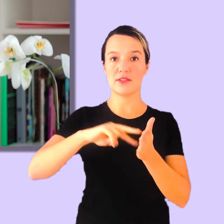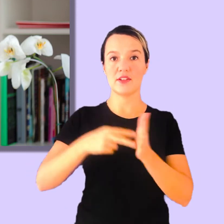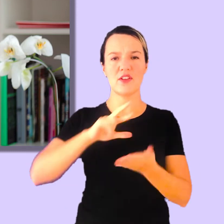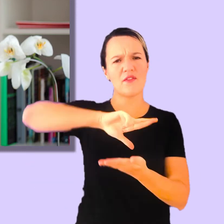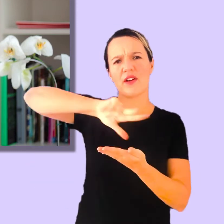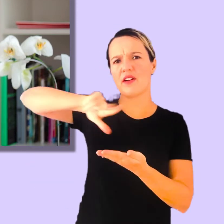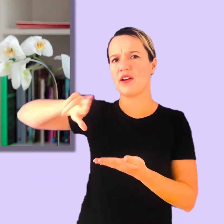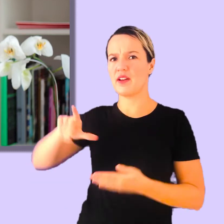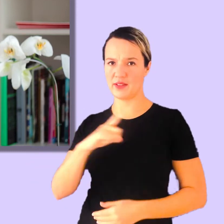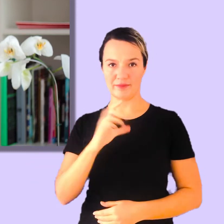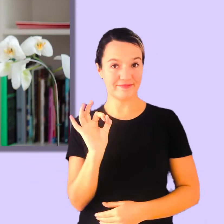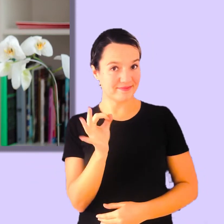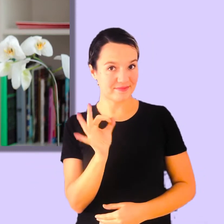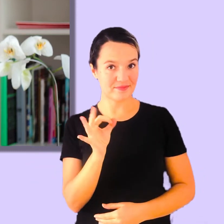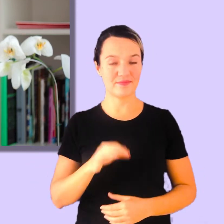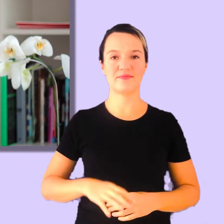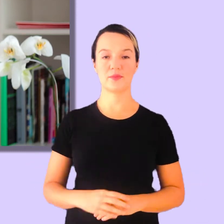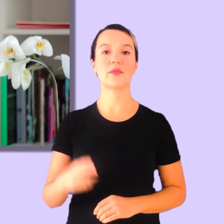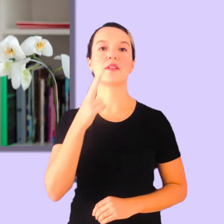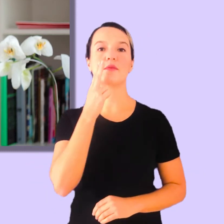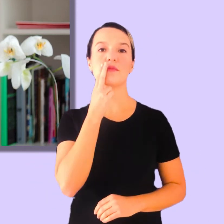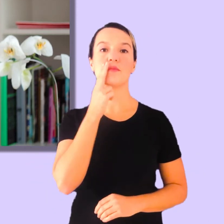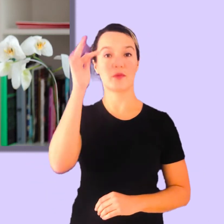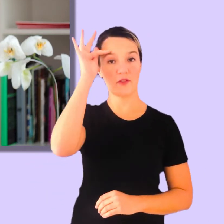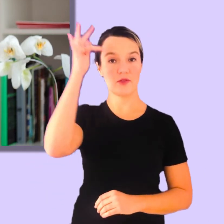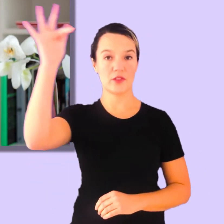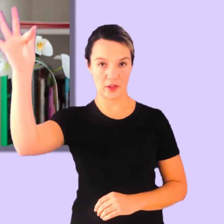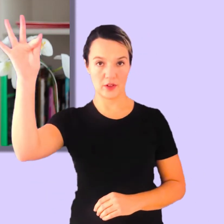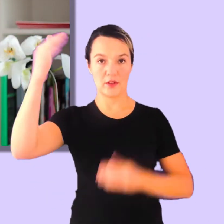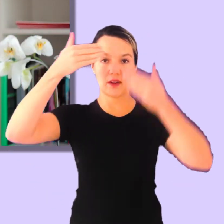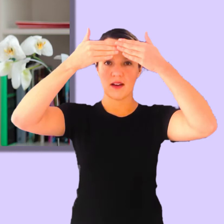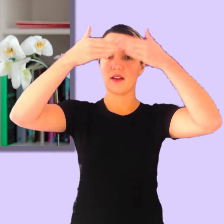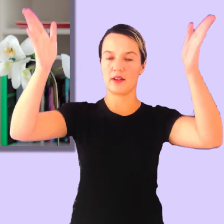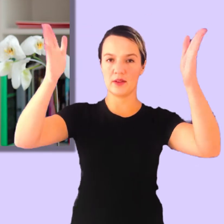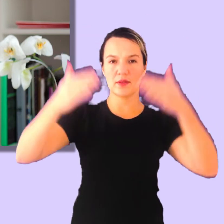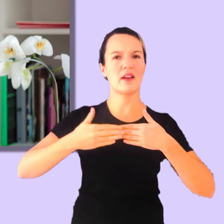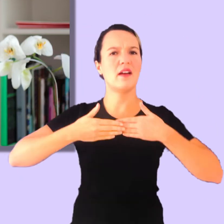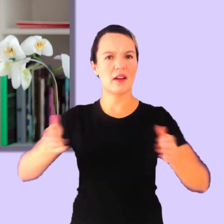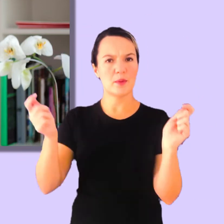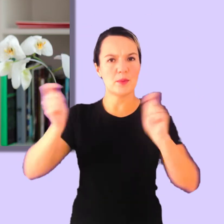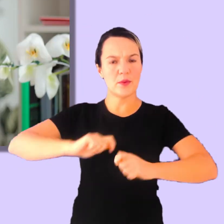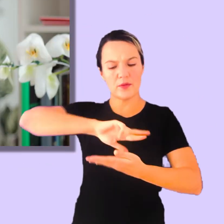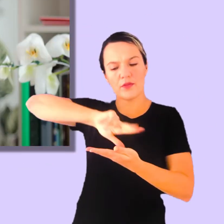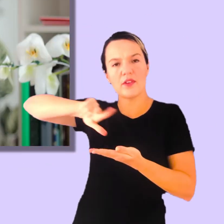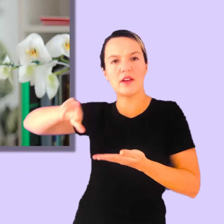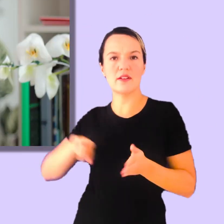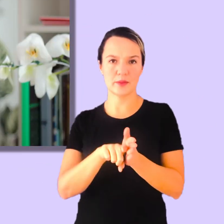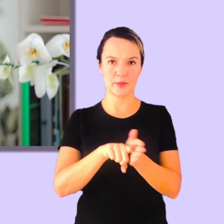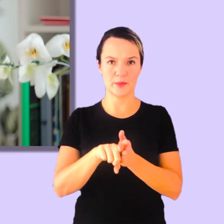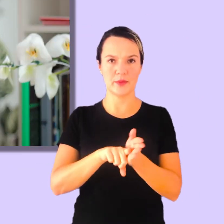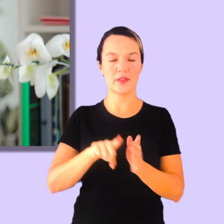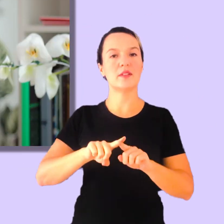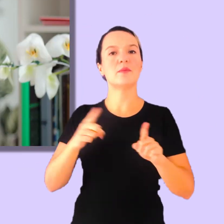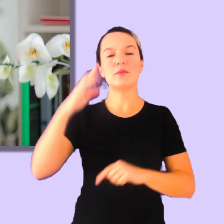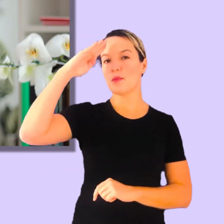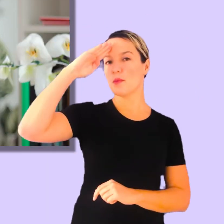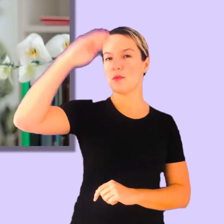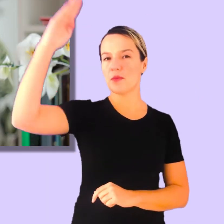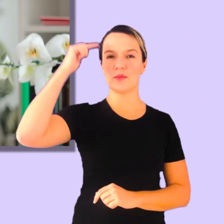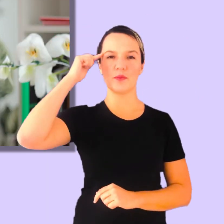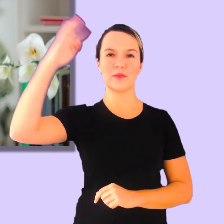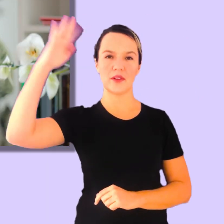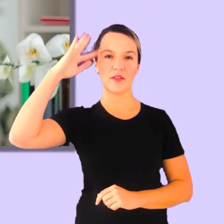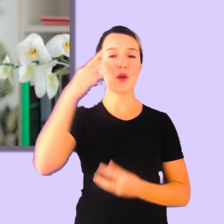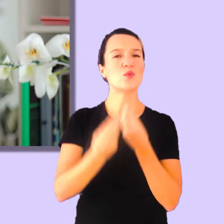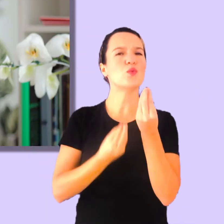ter outros sentidos em grupos distintos. Então ele é um filósofo da abertura dessas possibilidades de pesquisa, mas fundamentalmente dessa abertura